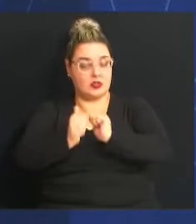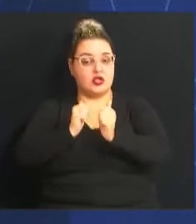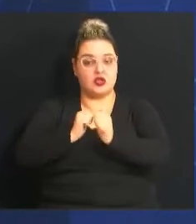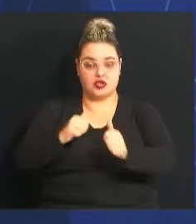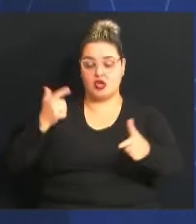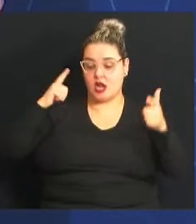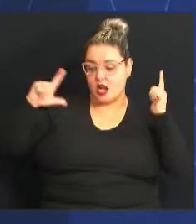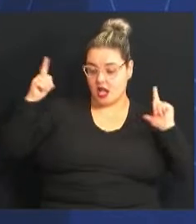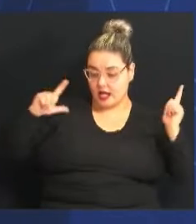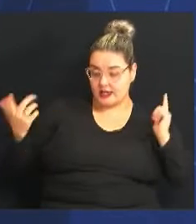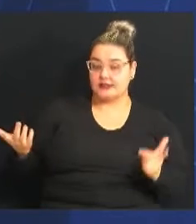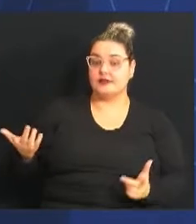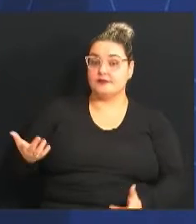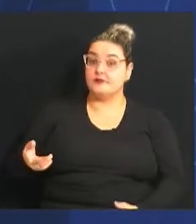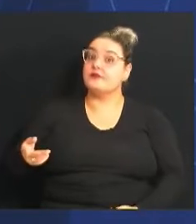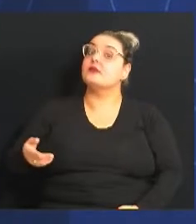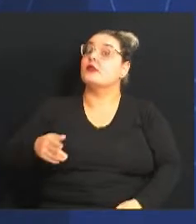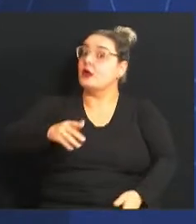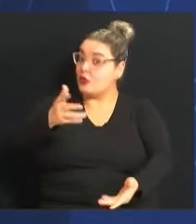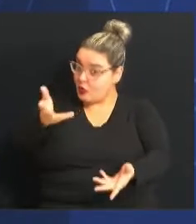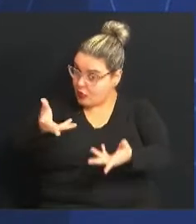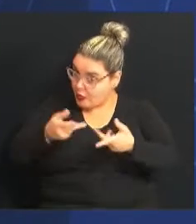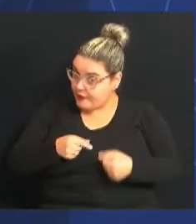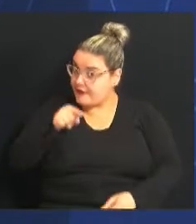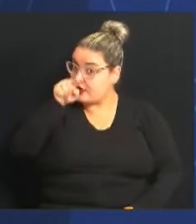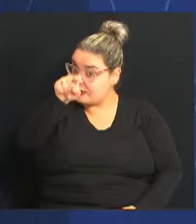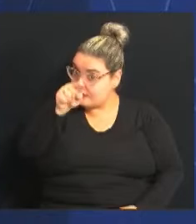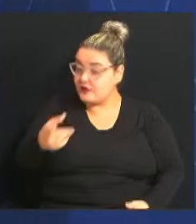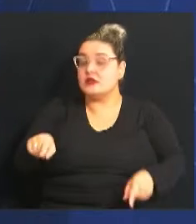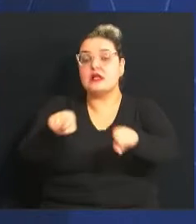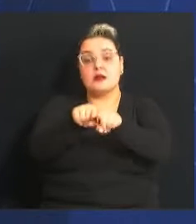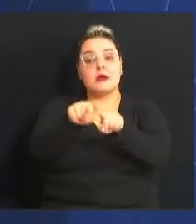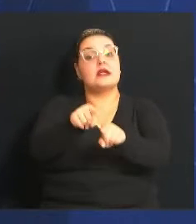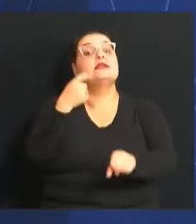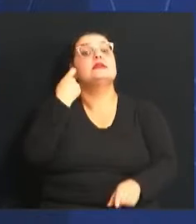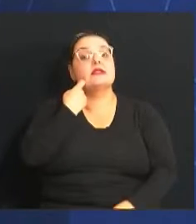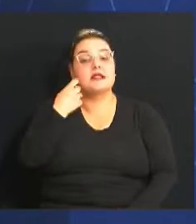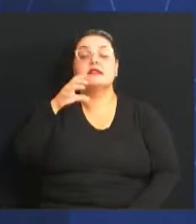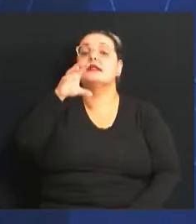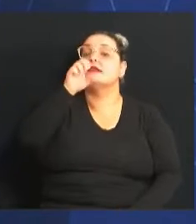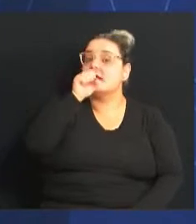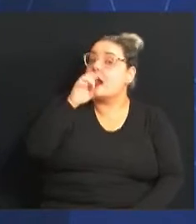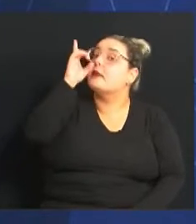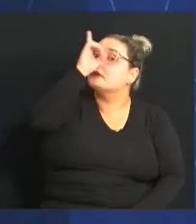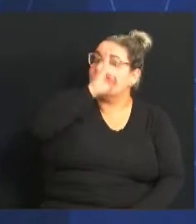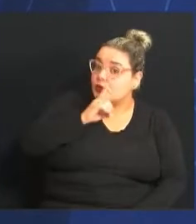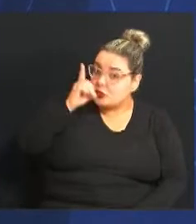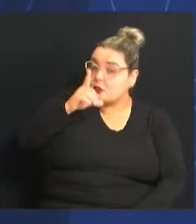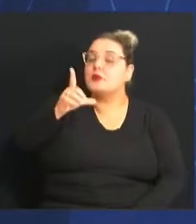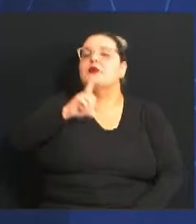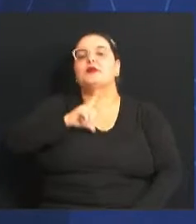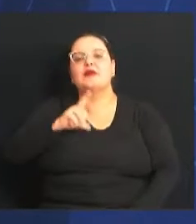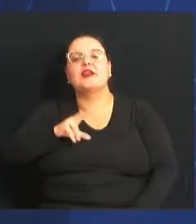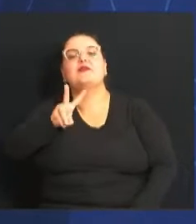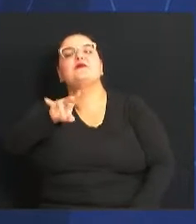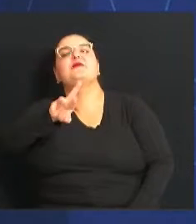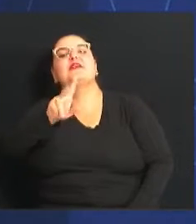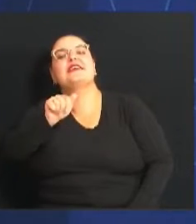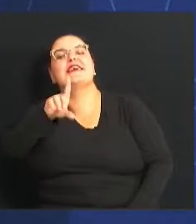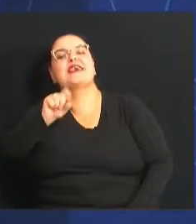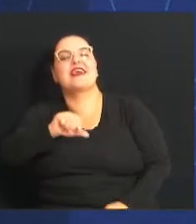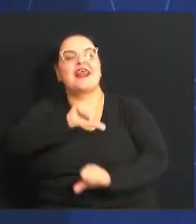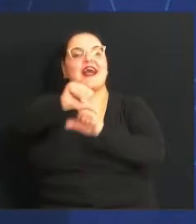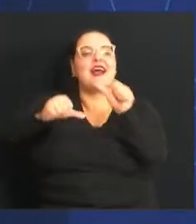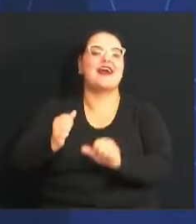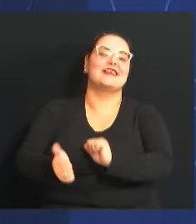Lazer. Então, refaço o convite aqui, hein? Sexta, sábado e domingo tem virada esportiva aqui na